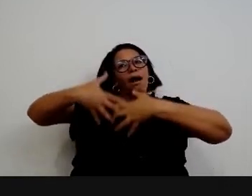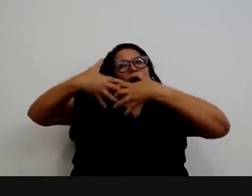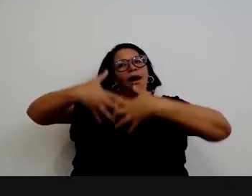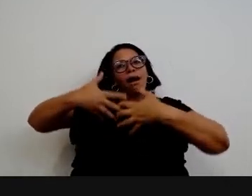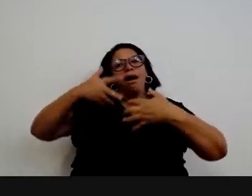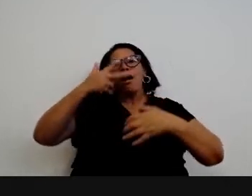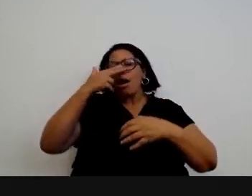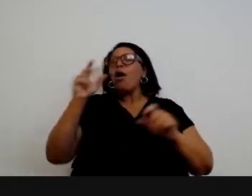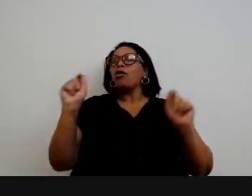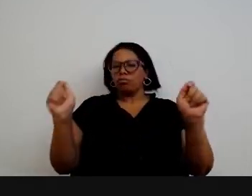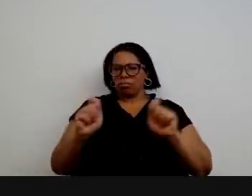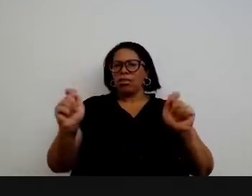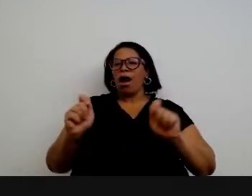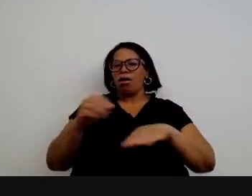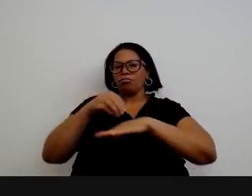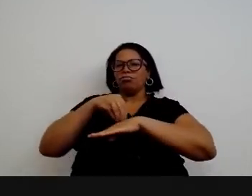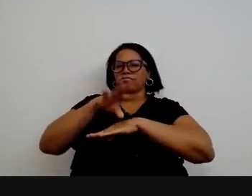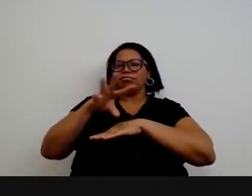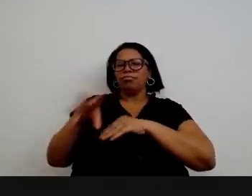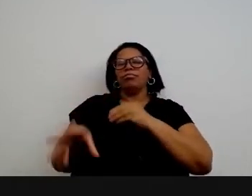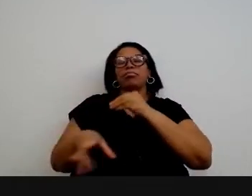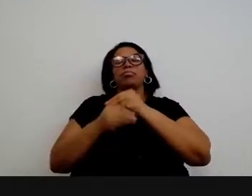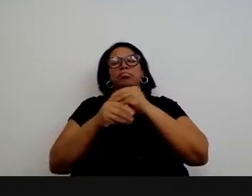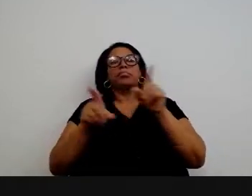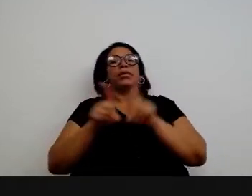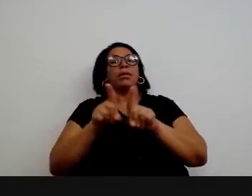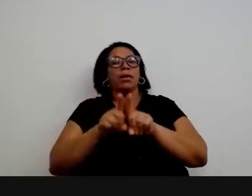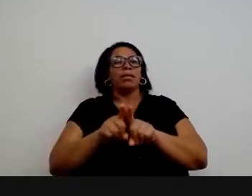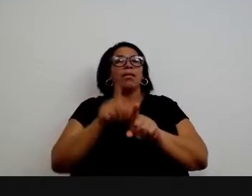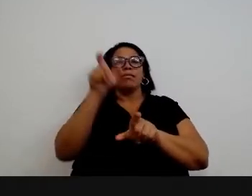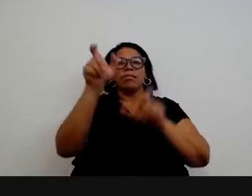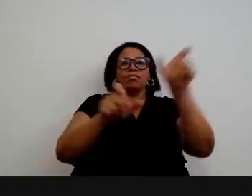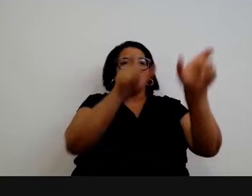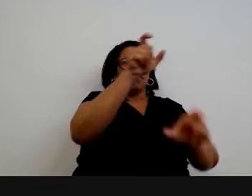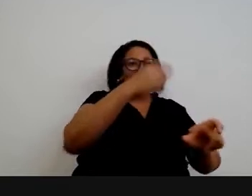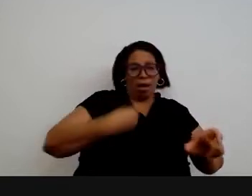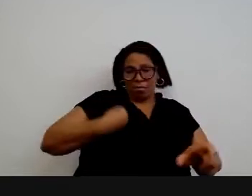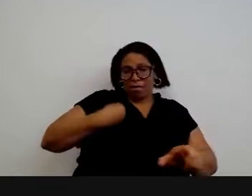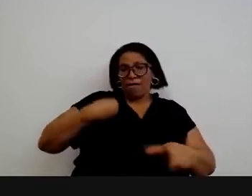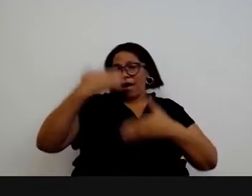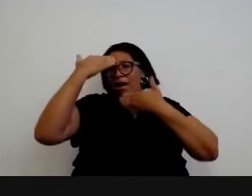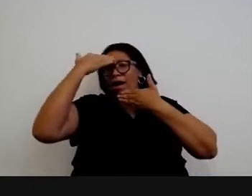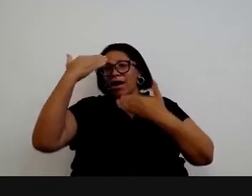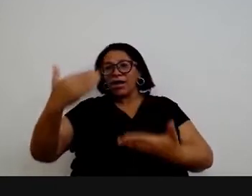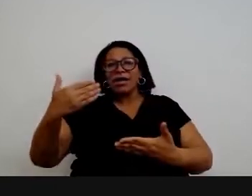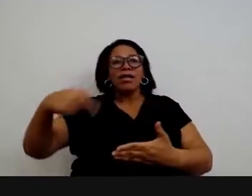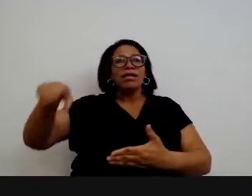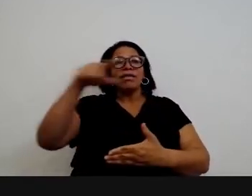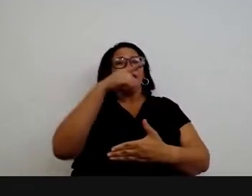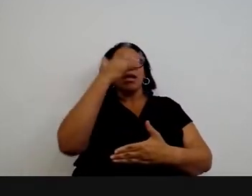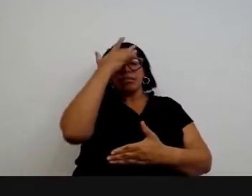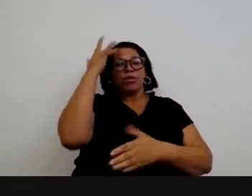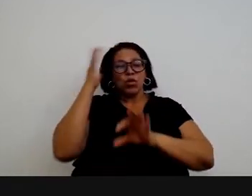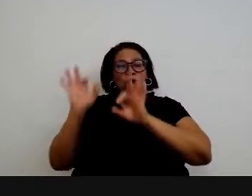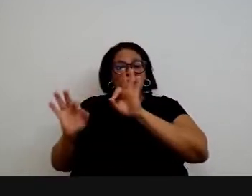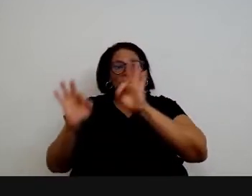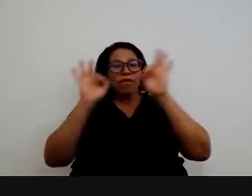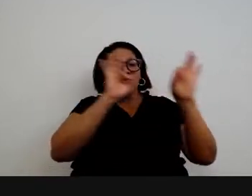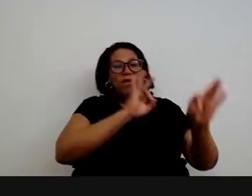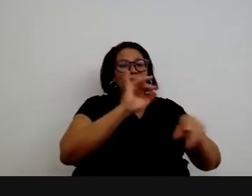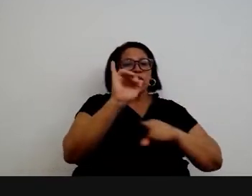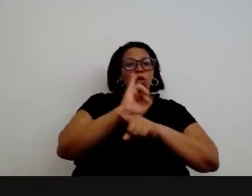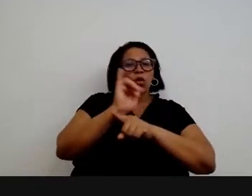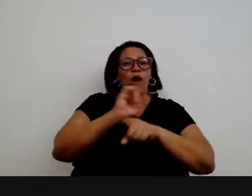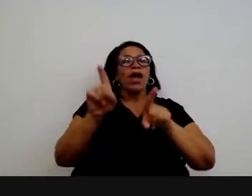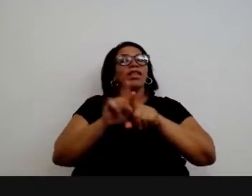reflexão que eu acho que pode contribuir. Não sem antes também agradecer a presença das pessoas que estão aqui com a gente, as pessoas que estão nos assistindo